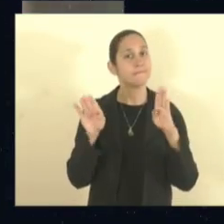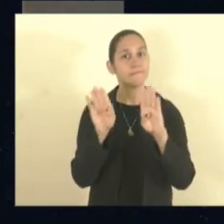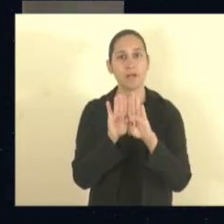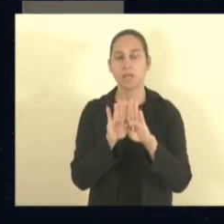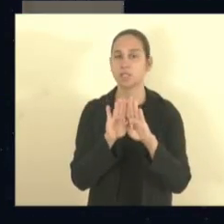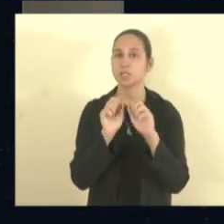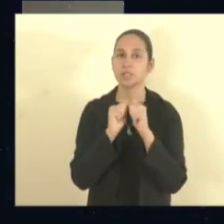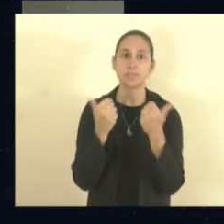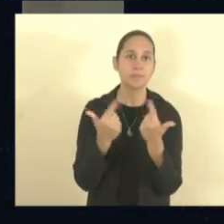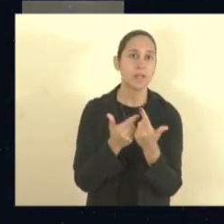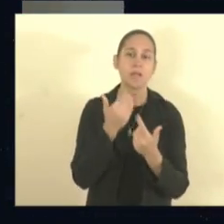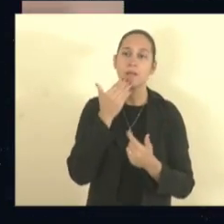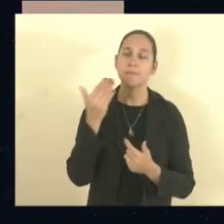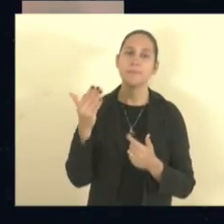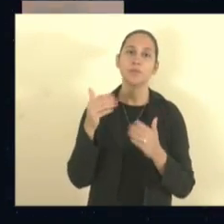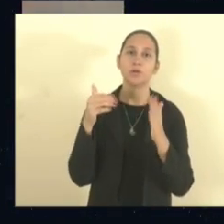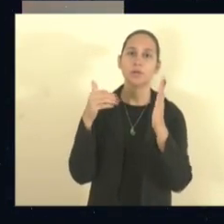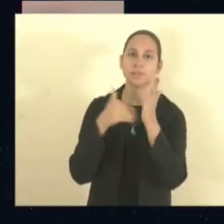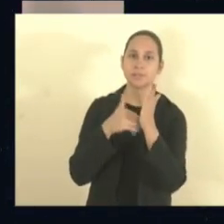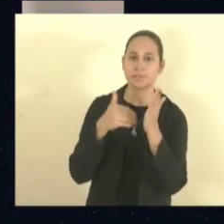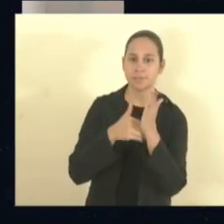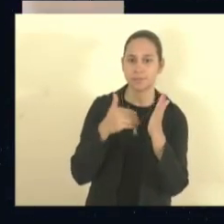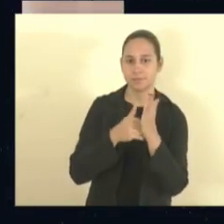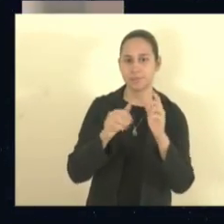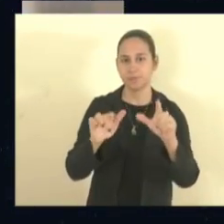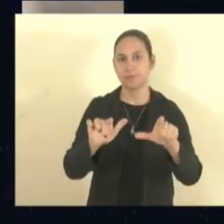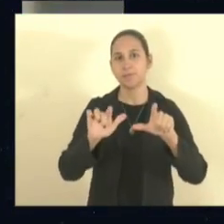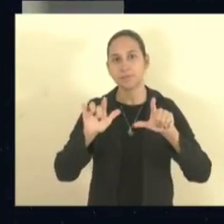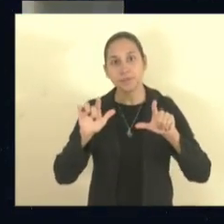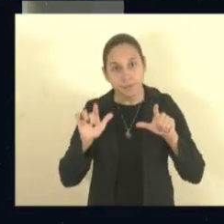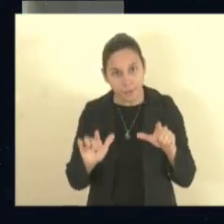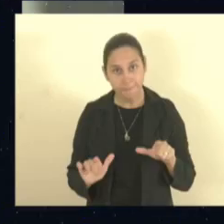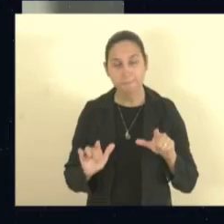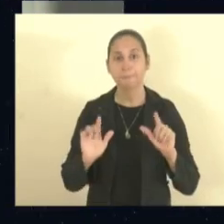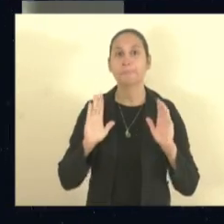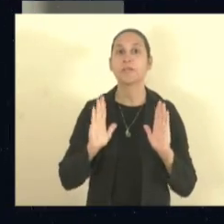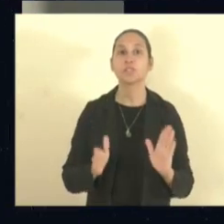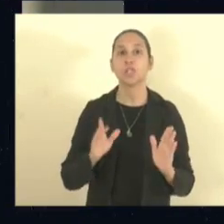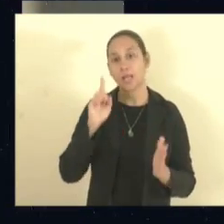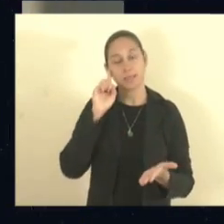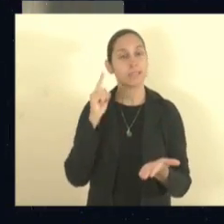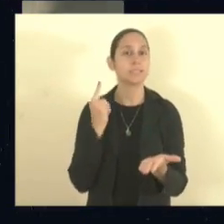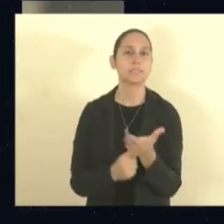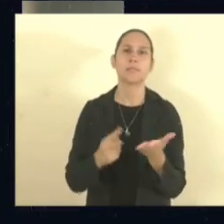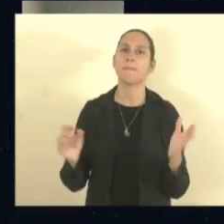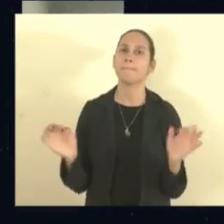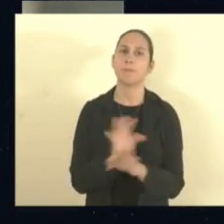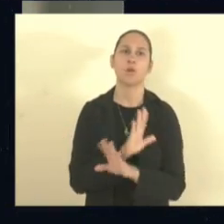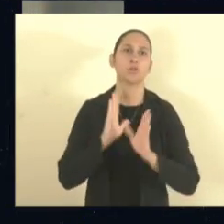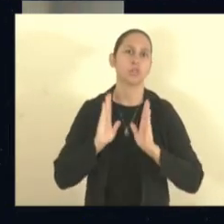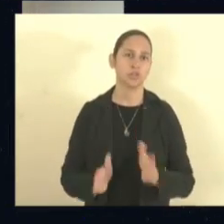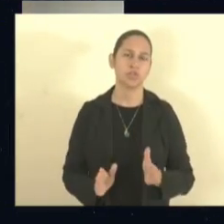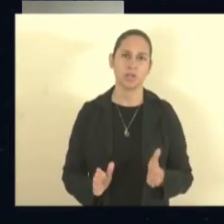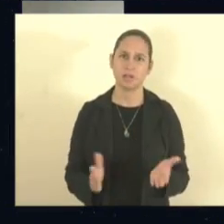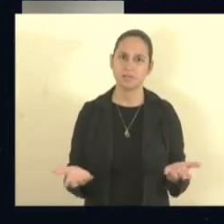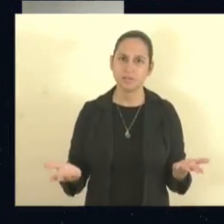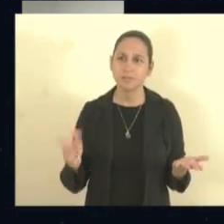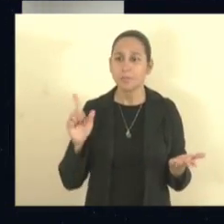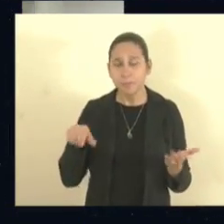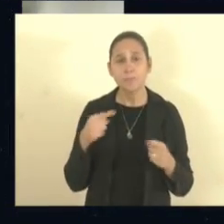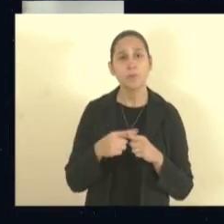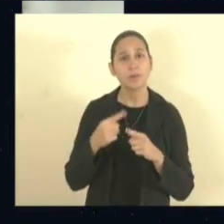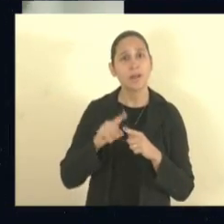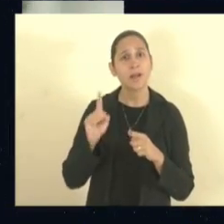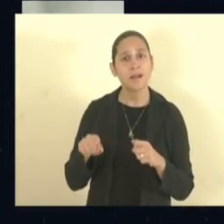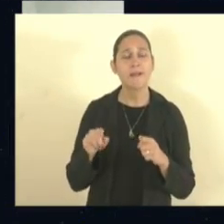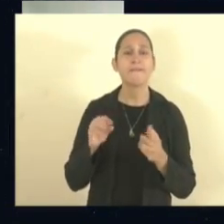pega a nossa senha e o certificado digital para chancelar as decisões que vêm prontas do governo do Estado. Isso é uma falta de